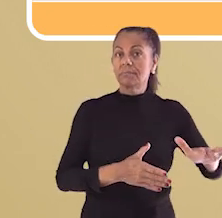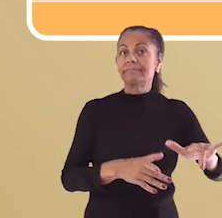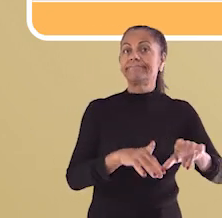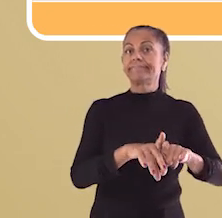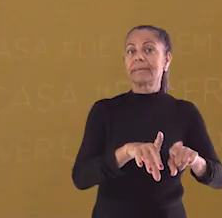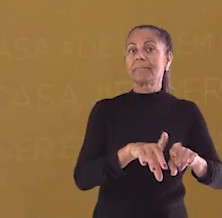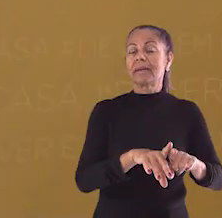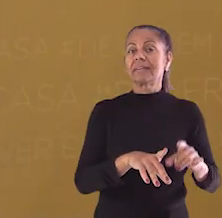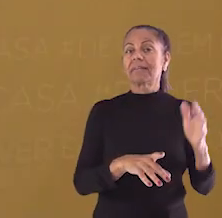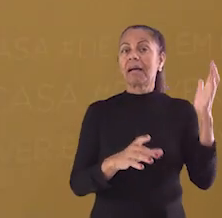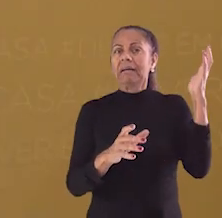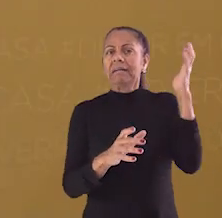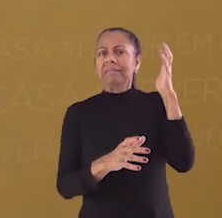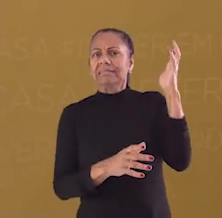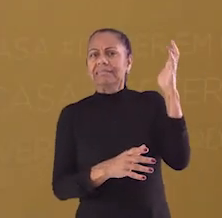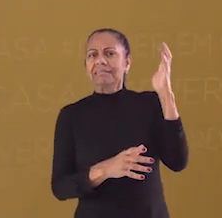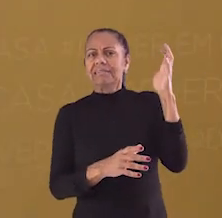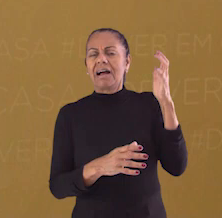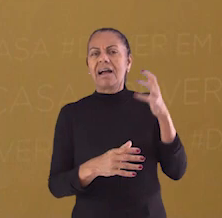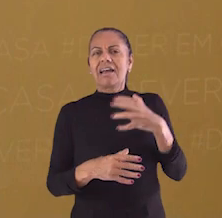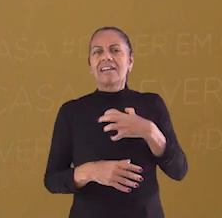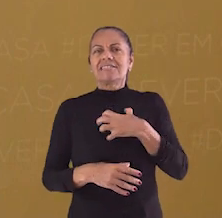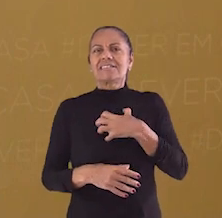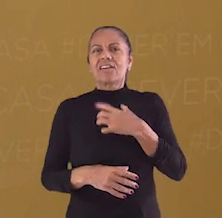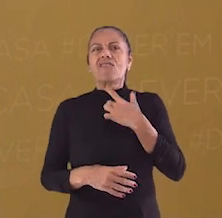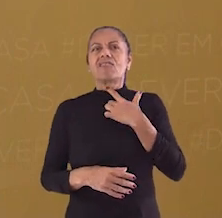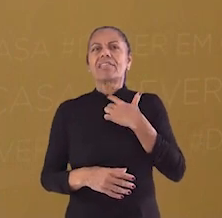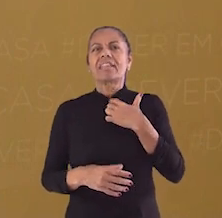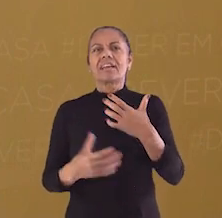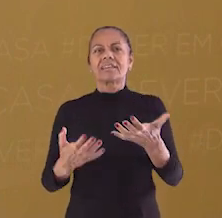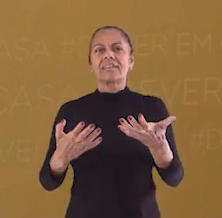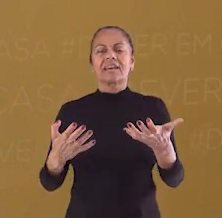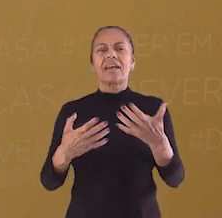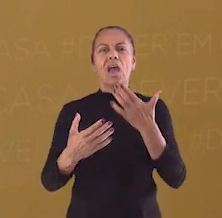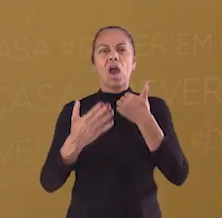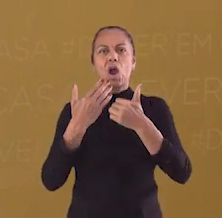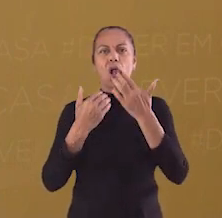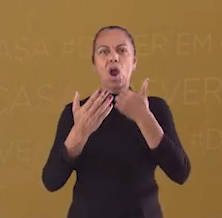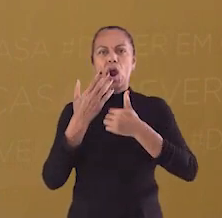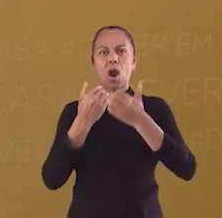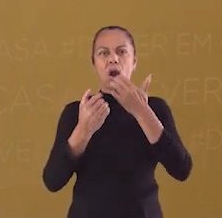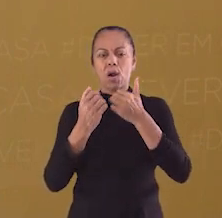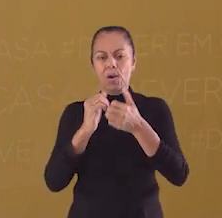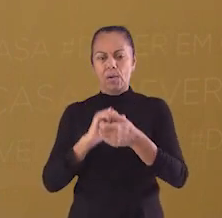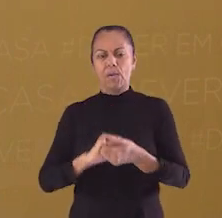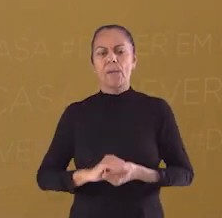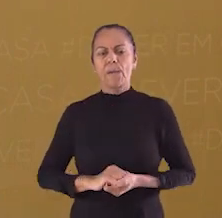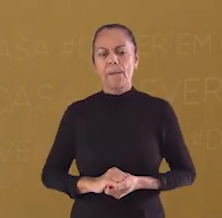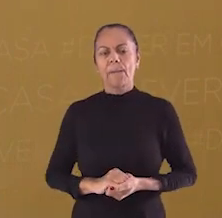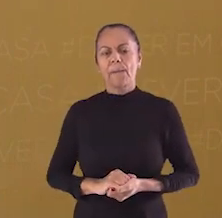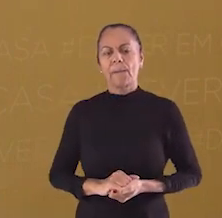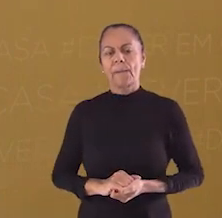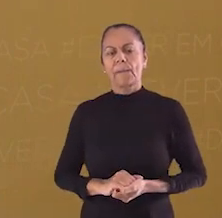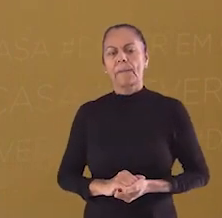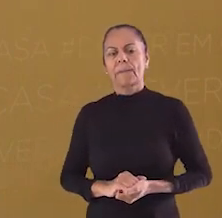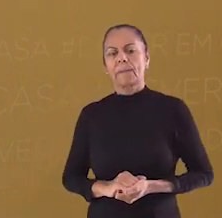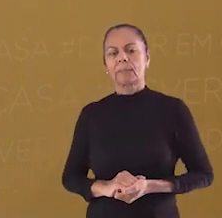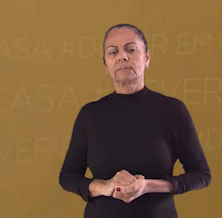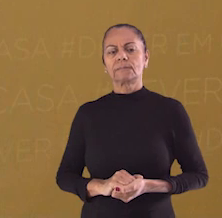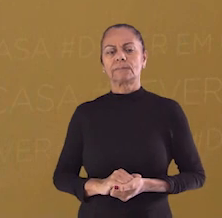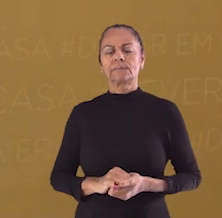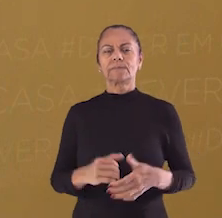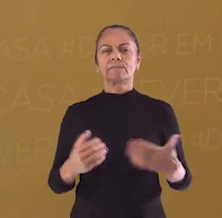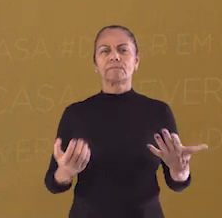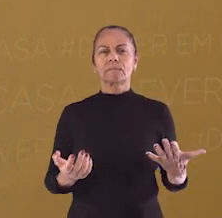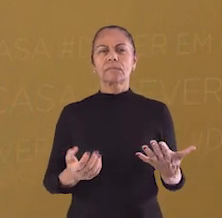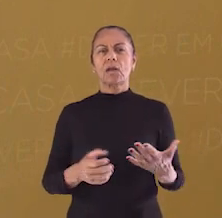problema. E outro distúrbio alimentar relacionado ao ganho de peso, muitíssimo comum na sociedade,